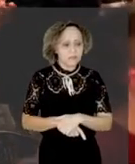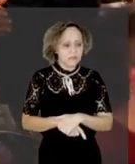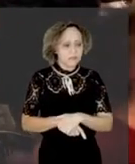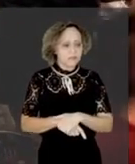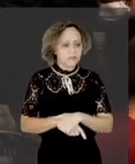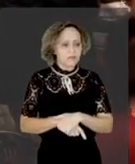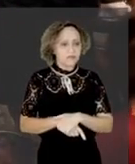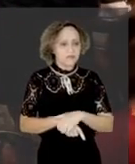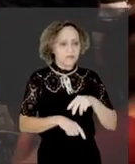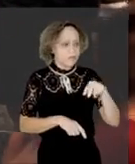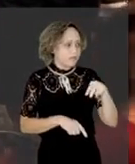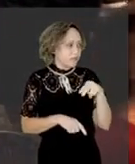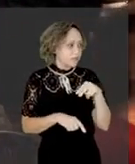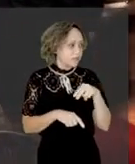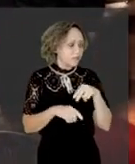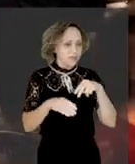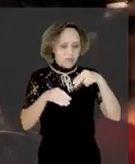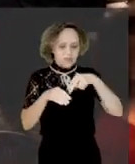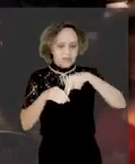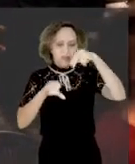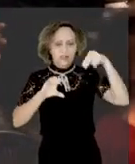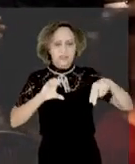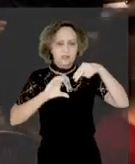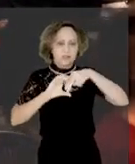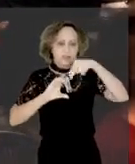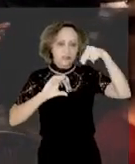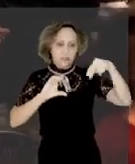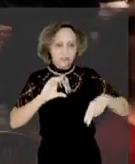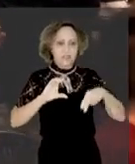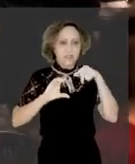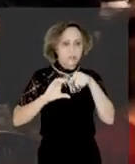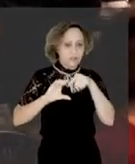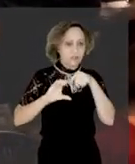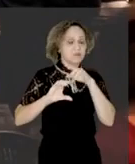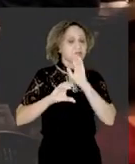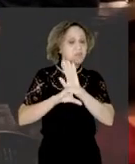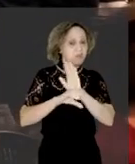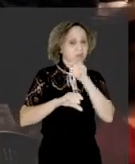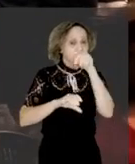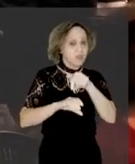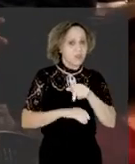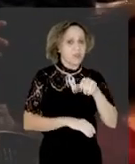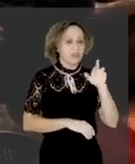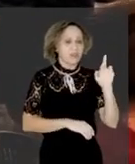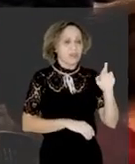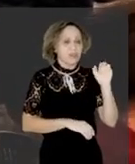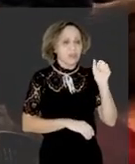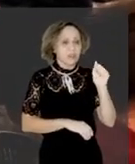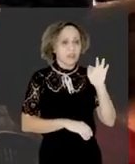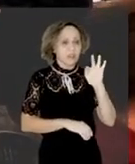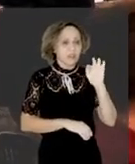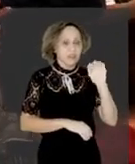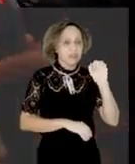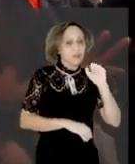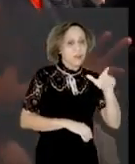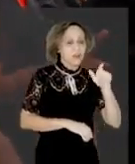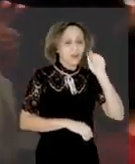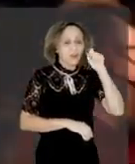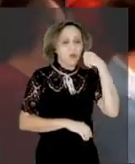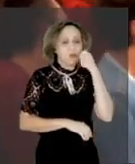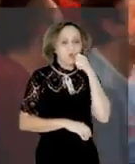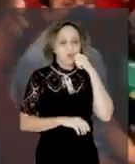Convidar aqui também o ator do filme, diretor e ator, também fez a novela Amor de